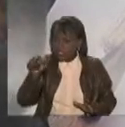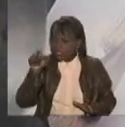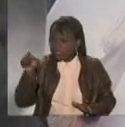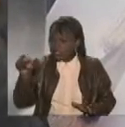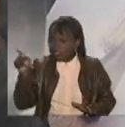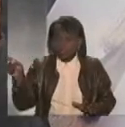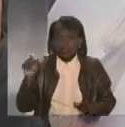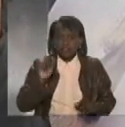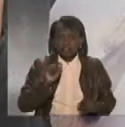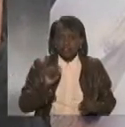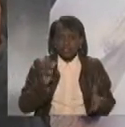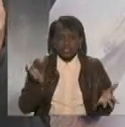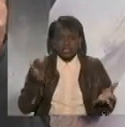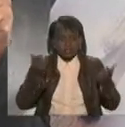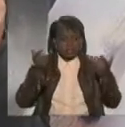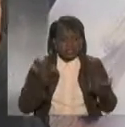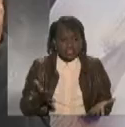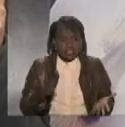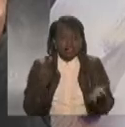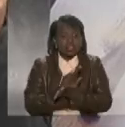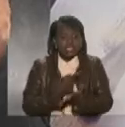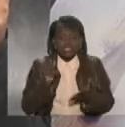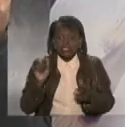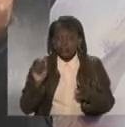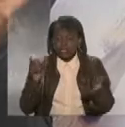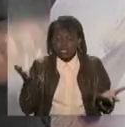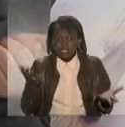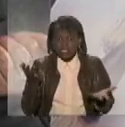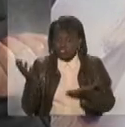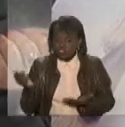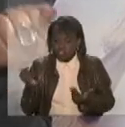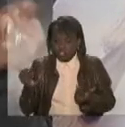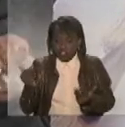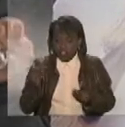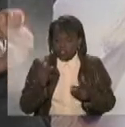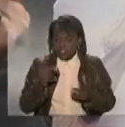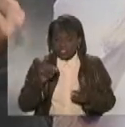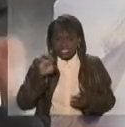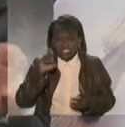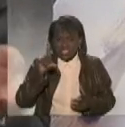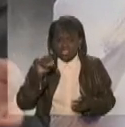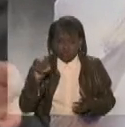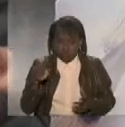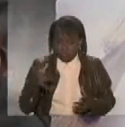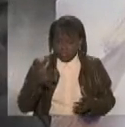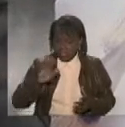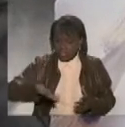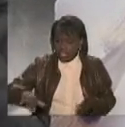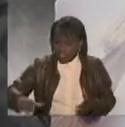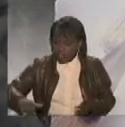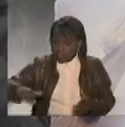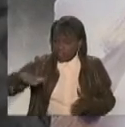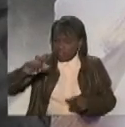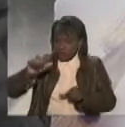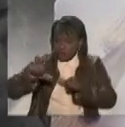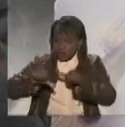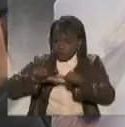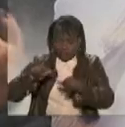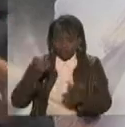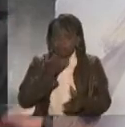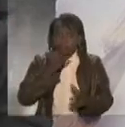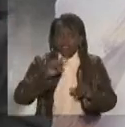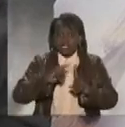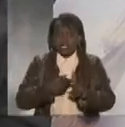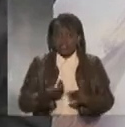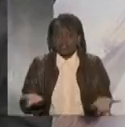apontar algumas coisas, o que a gente poderia dizer que está acontecendo para essas pré-adolescentes, acabaram de sair da infância,